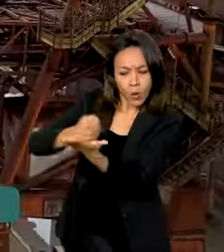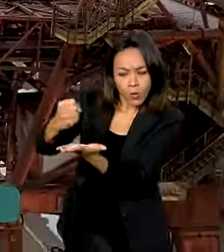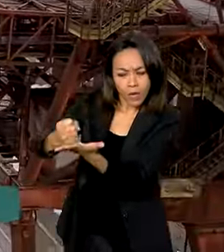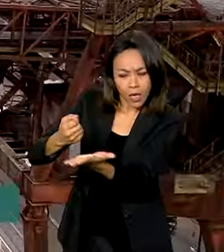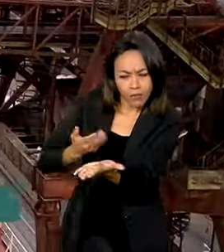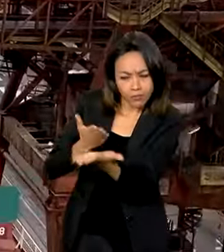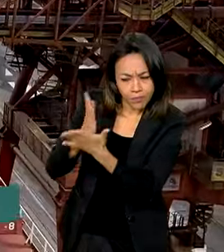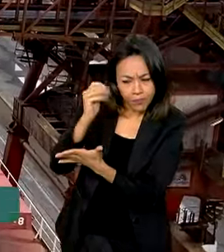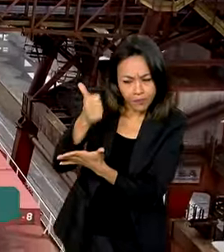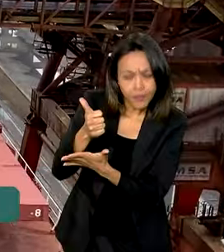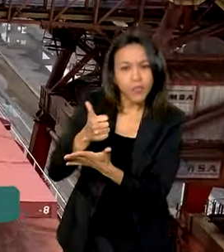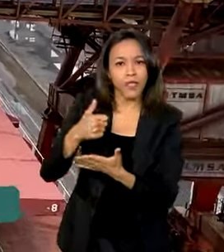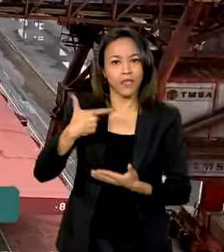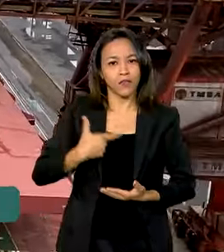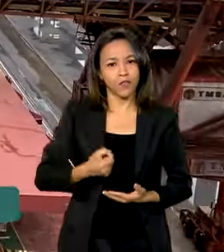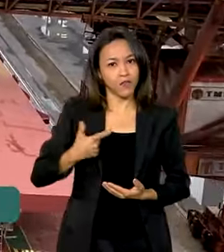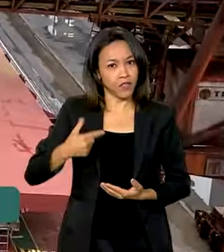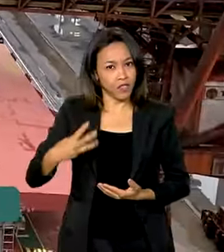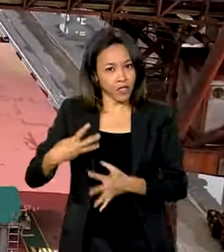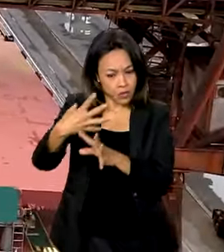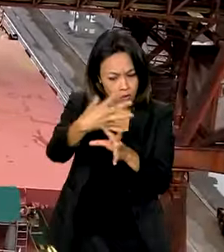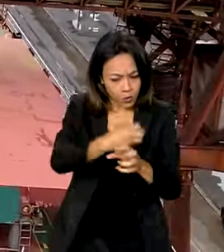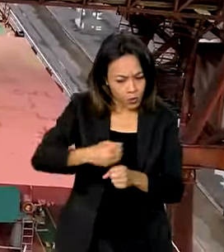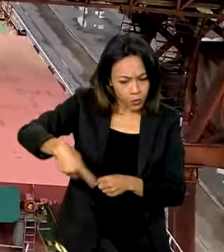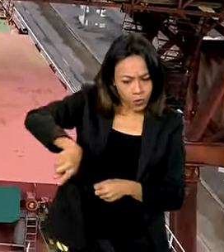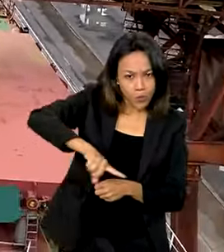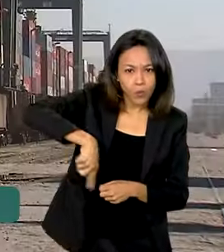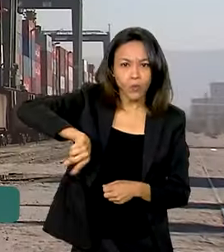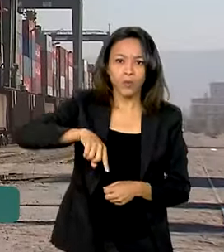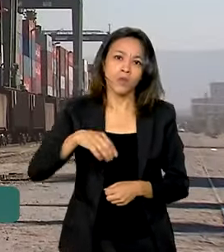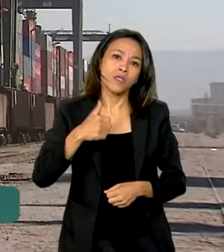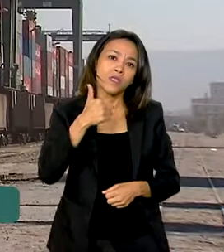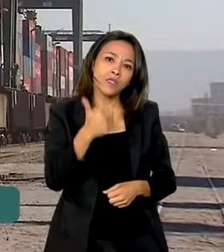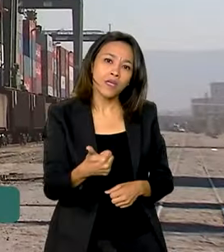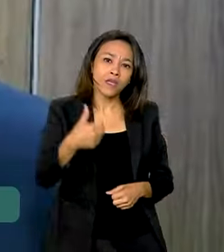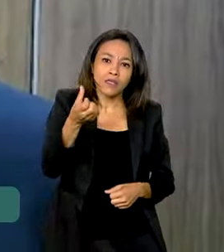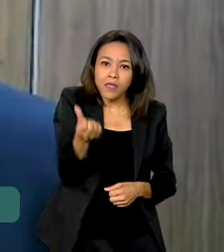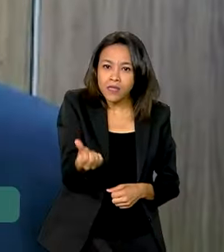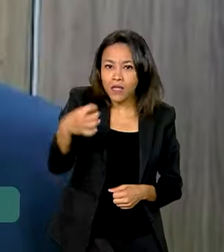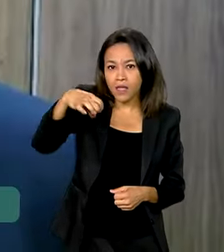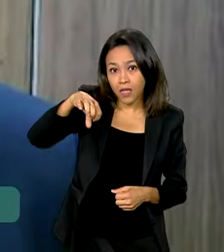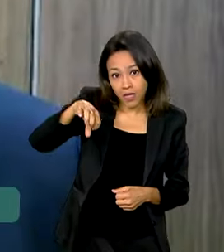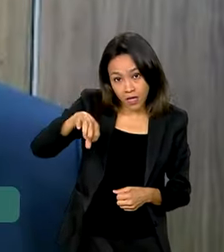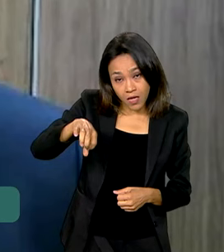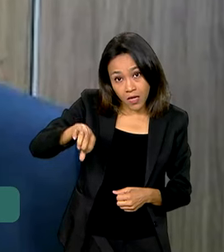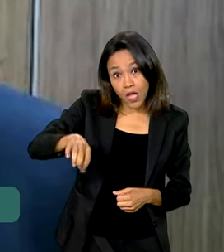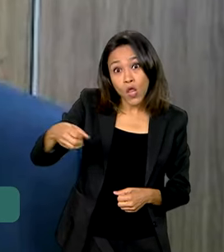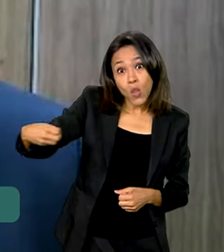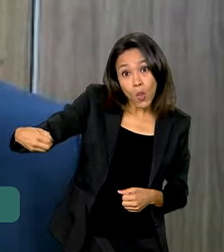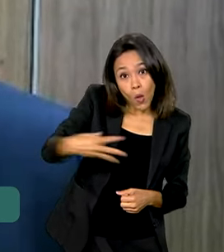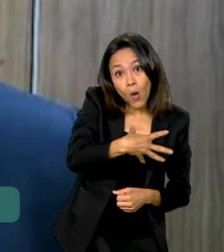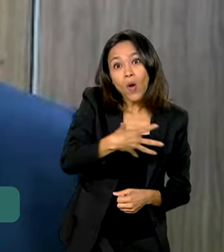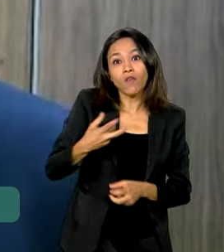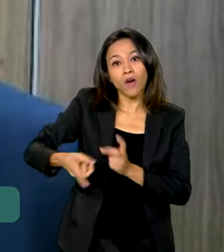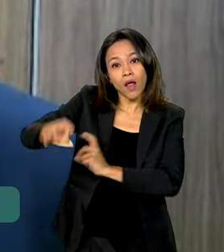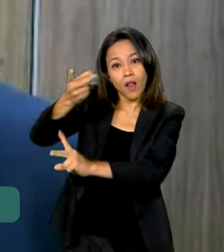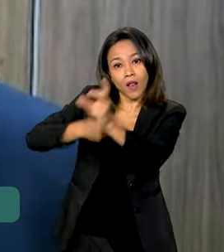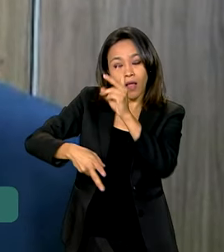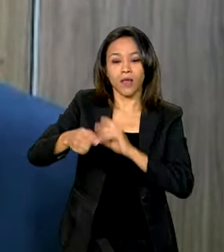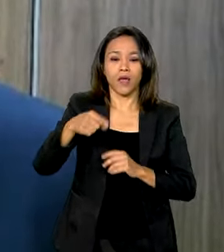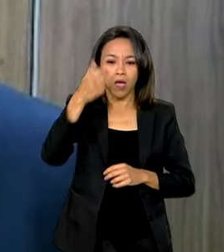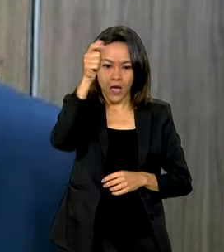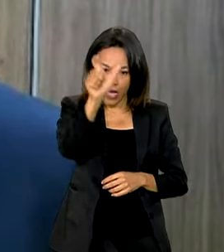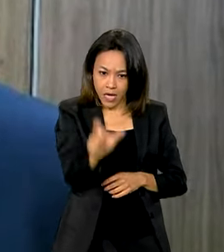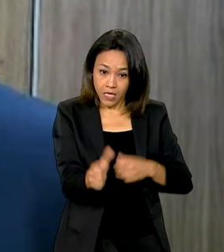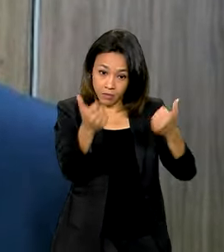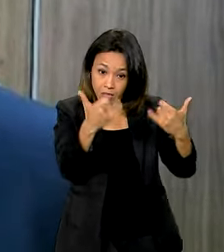em 2023, dá um total de 160 novos mercados. É o Brasil preparado para levar ao mundo os